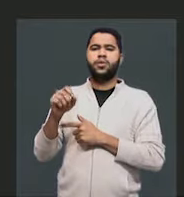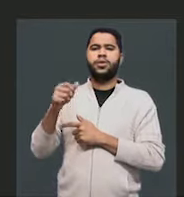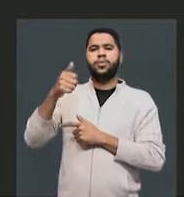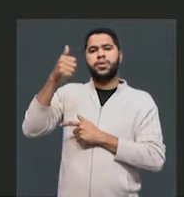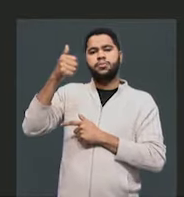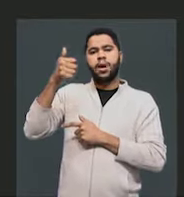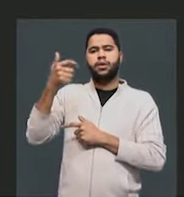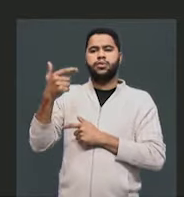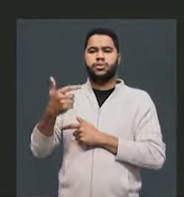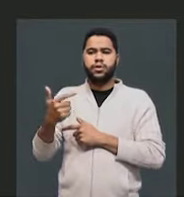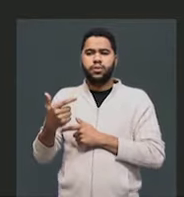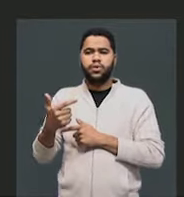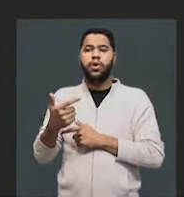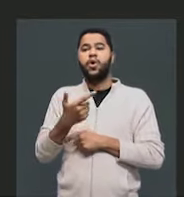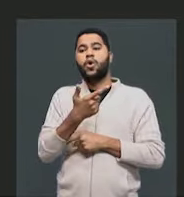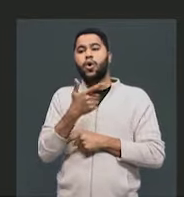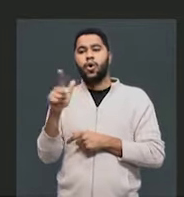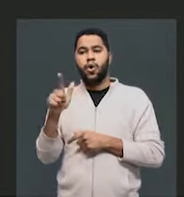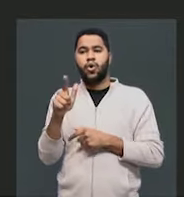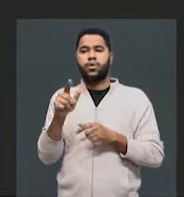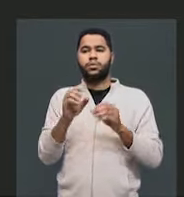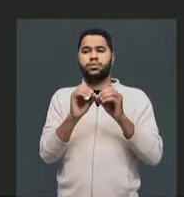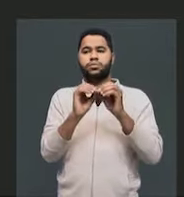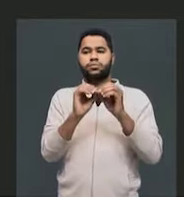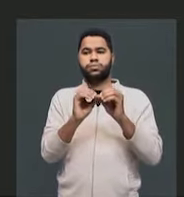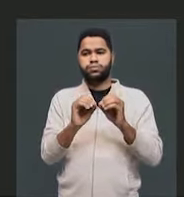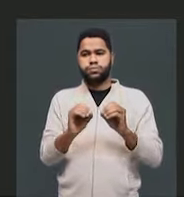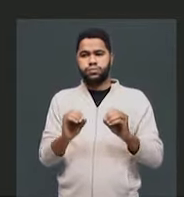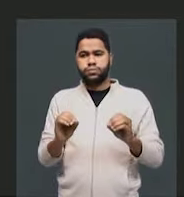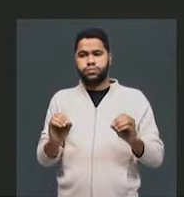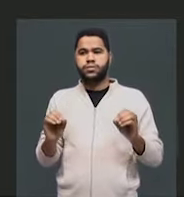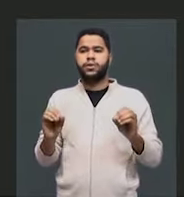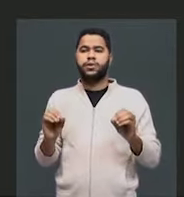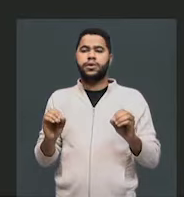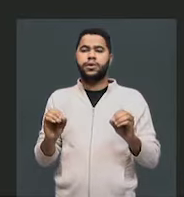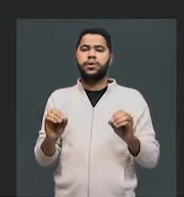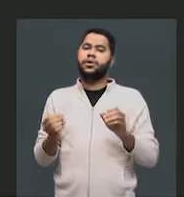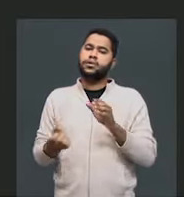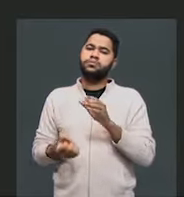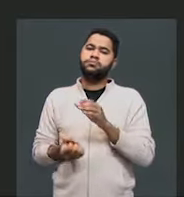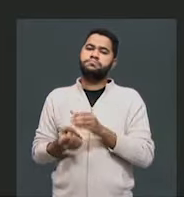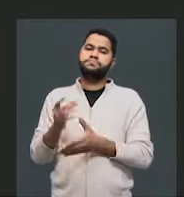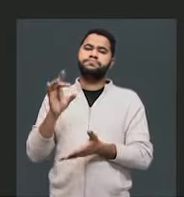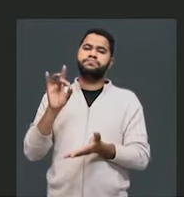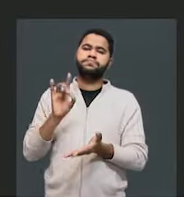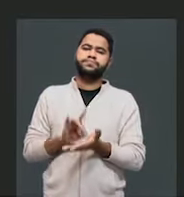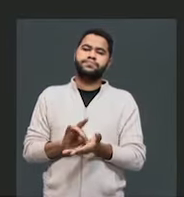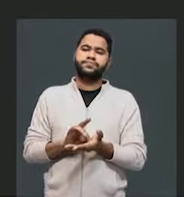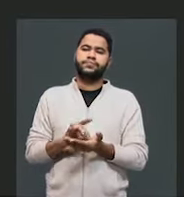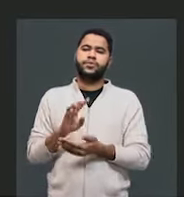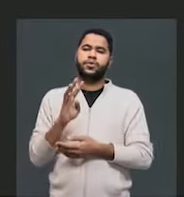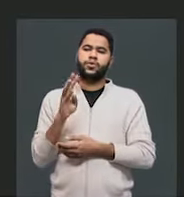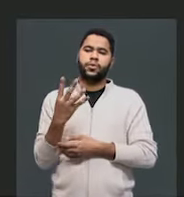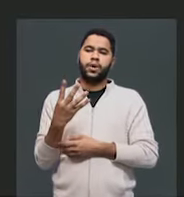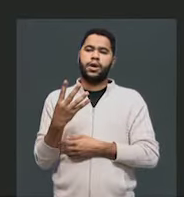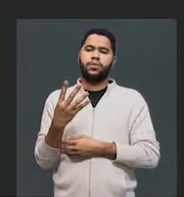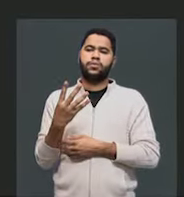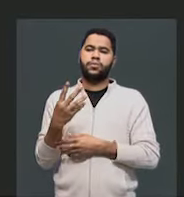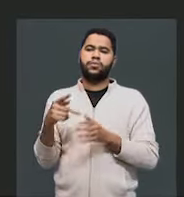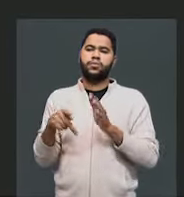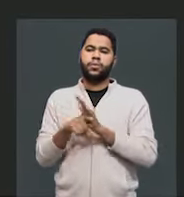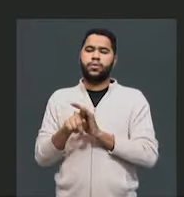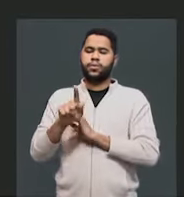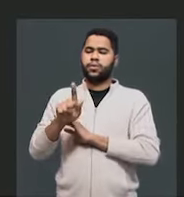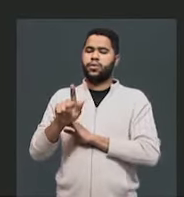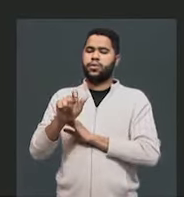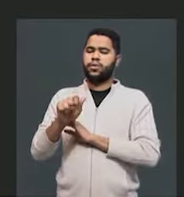secundário. Vai ter a segunda fase da meiose, originando, então, 4